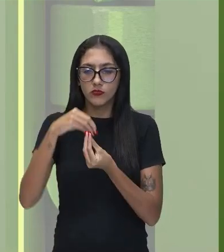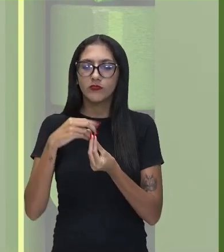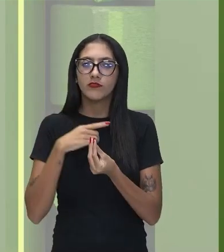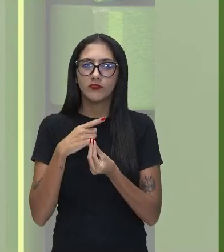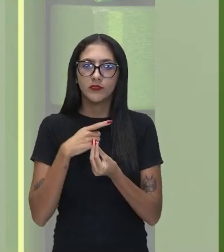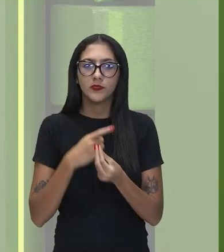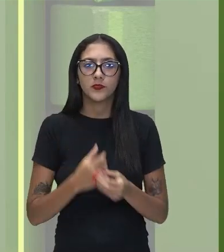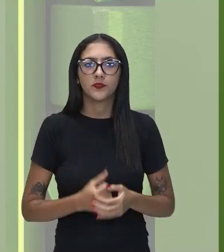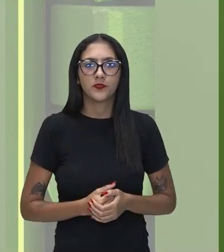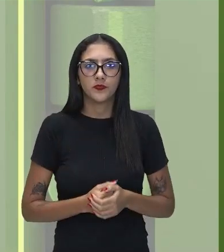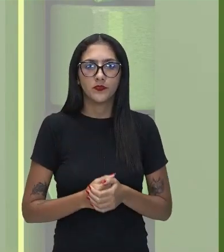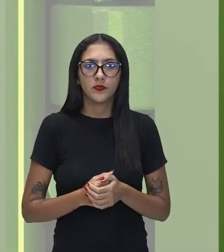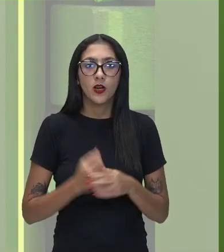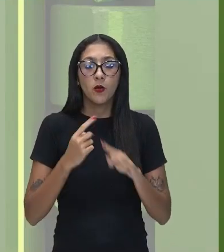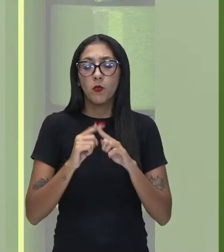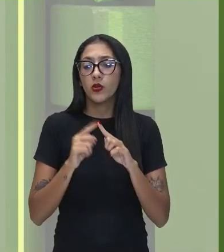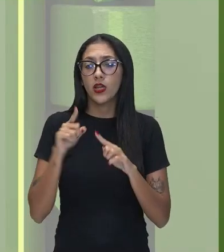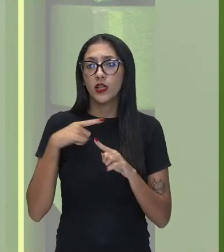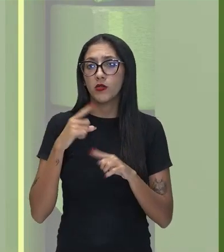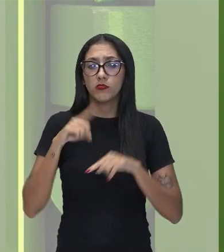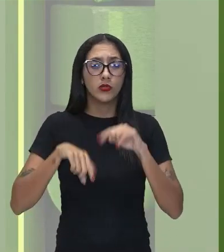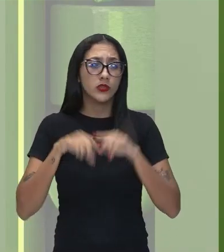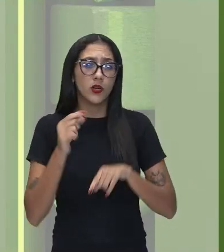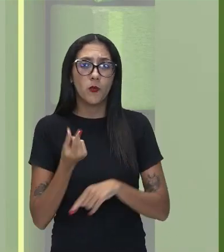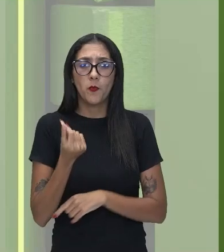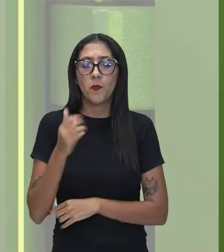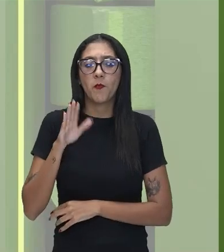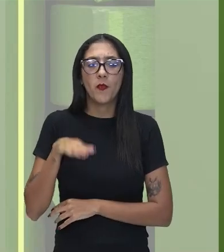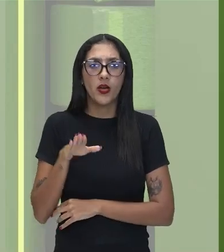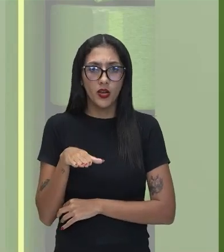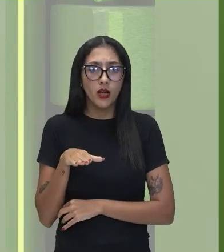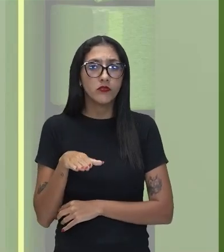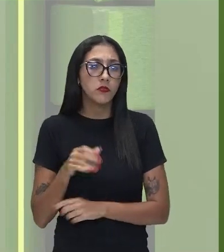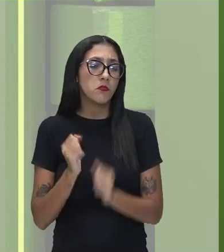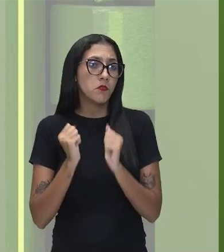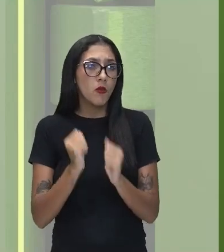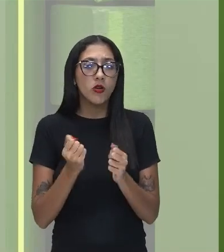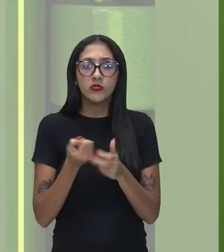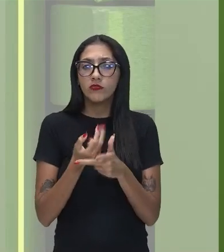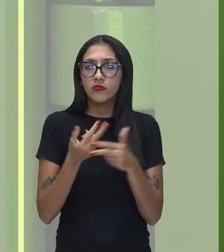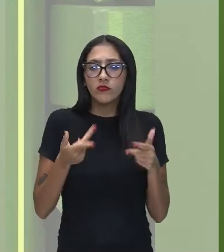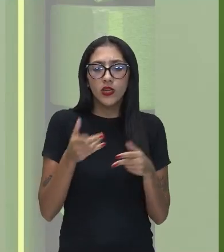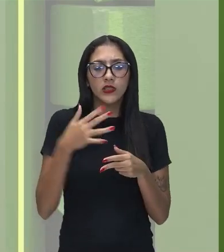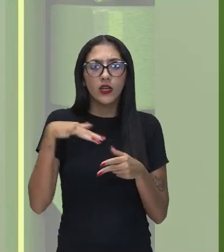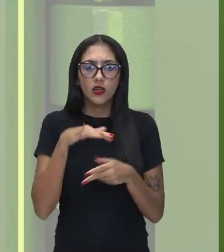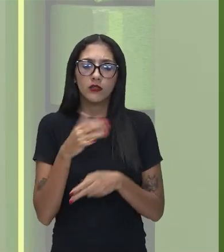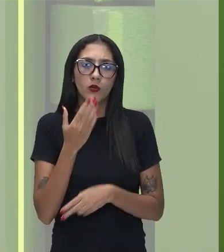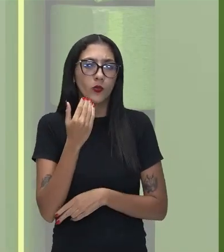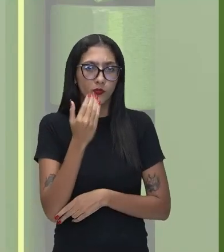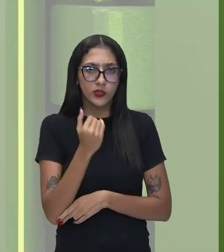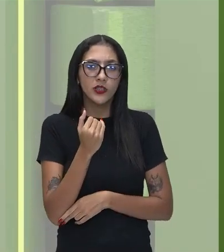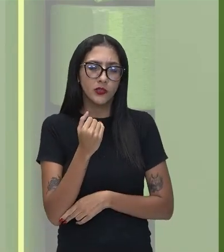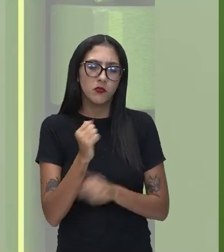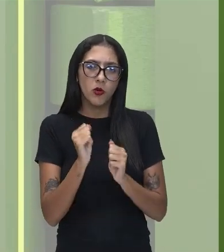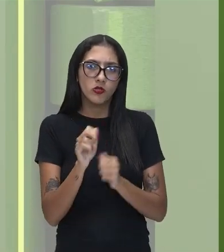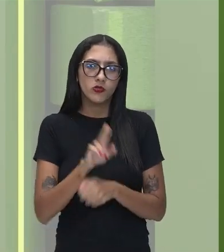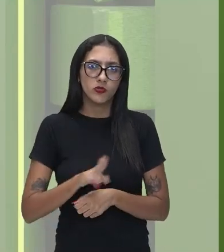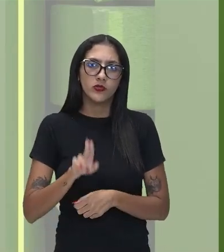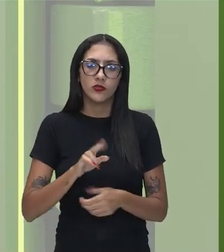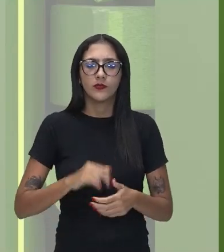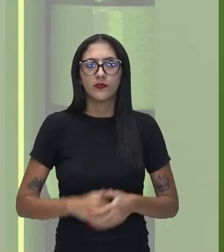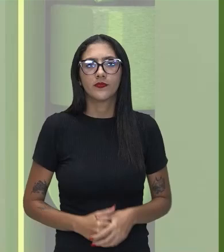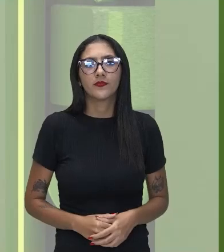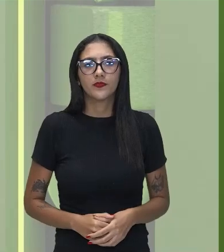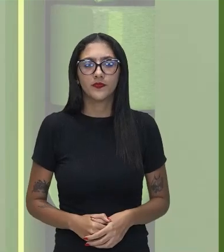ele é um corante mais barato e ele pode ser utilizado em vários setores, principalmente na indústria alimentícia.